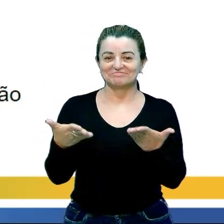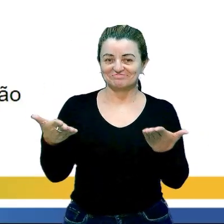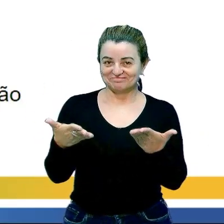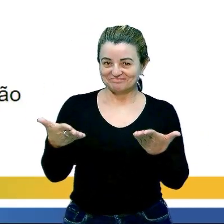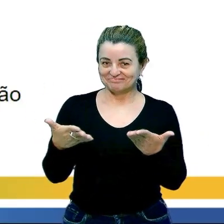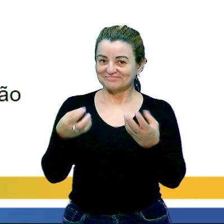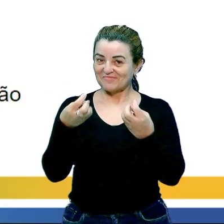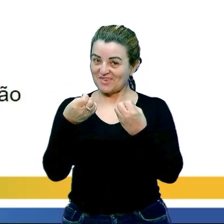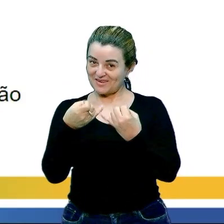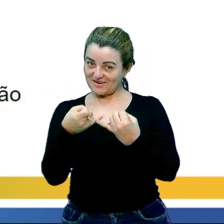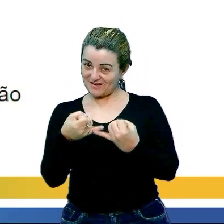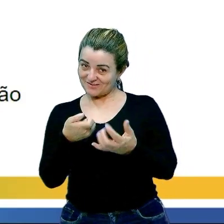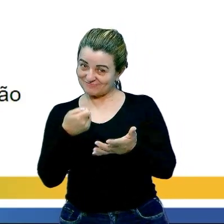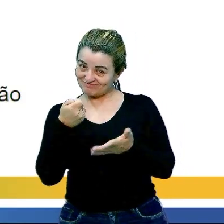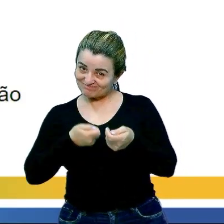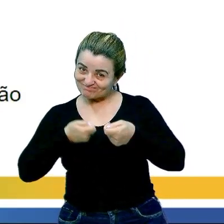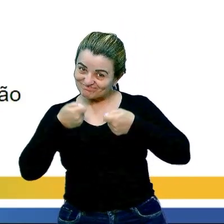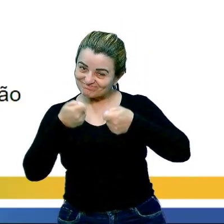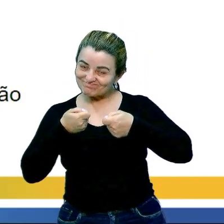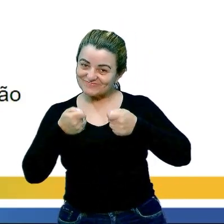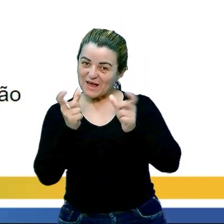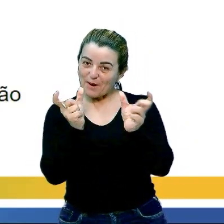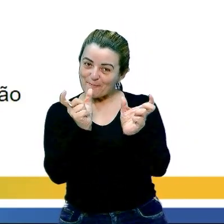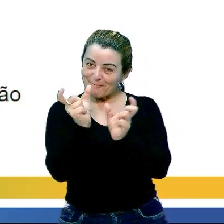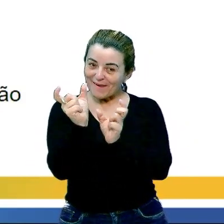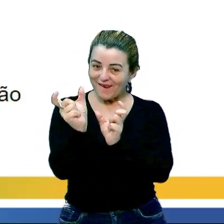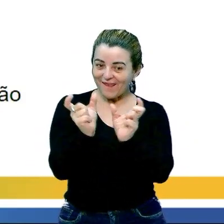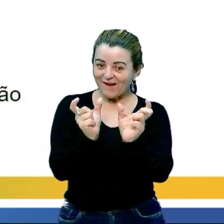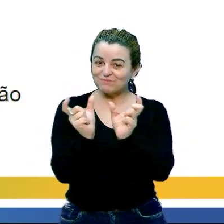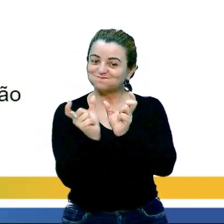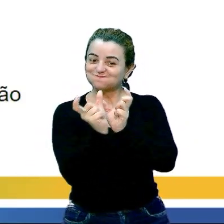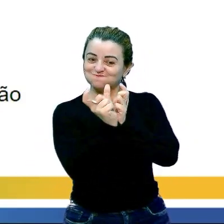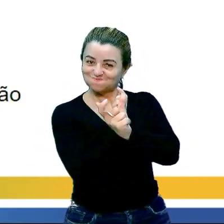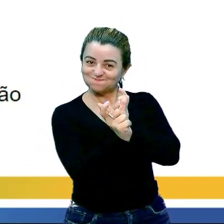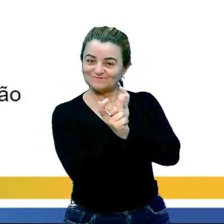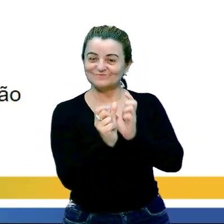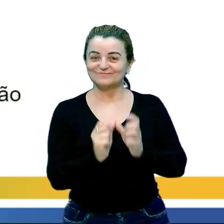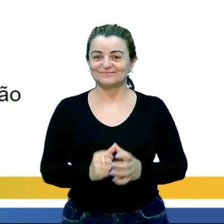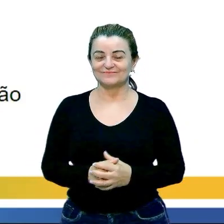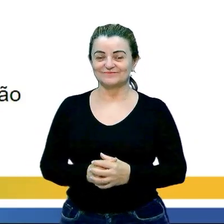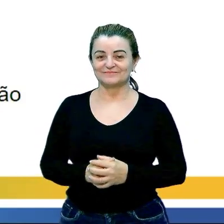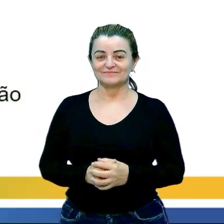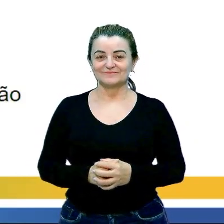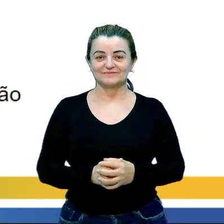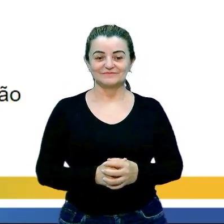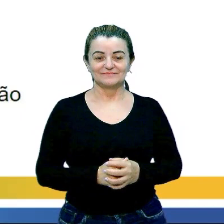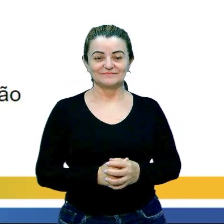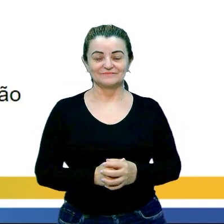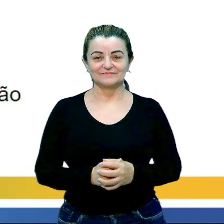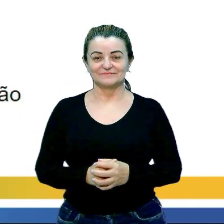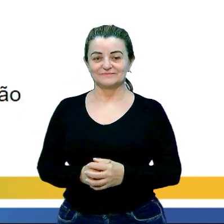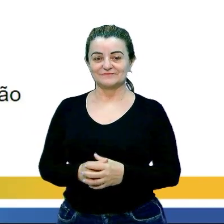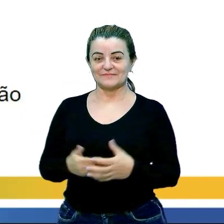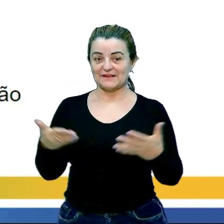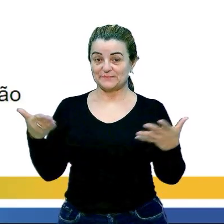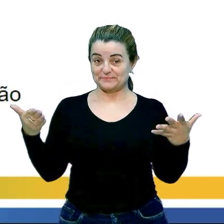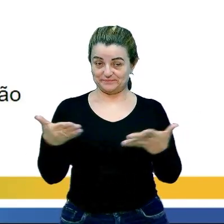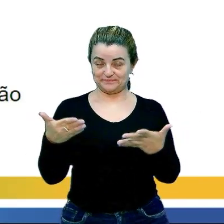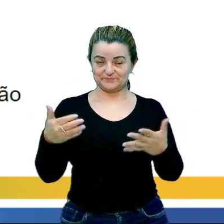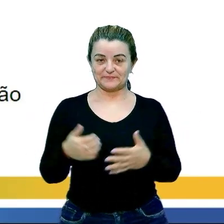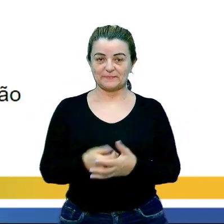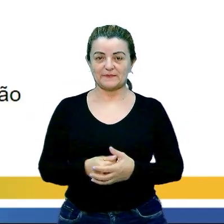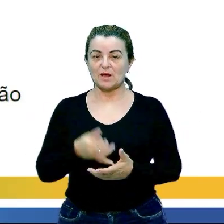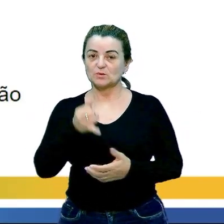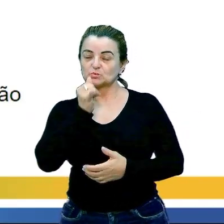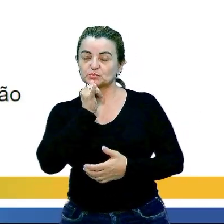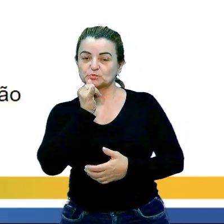aula, frisou bem uma palavrinha-chave que está aí nessa questão. Vamos para o comando da questão.